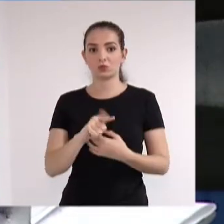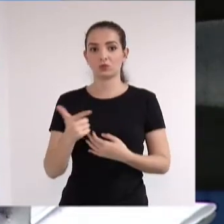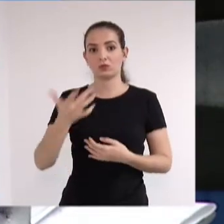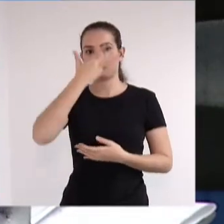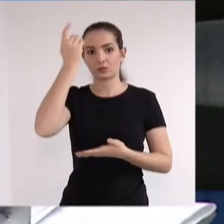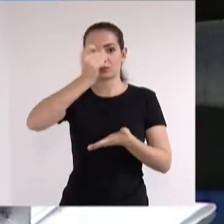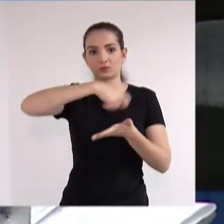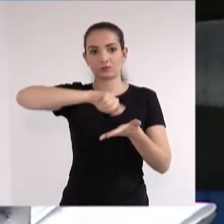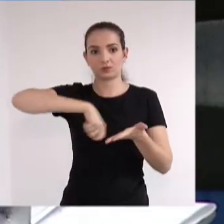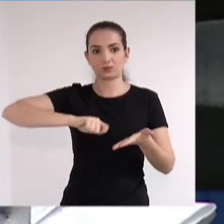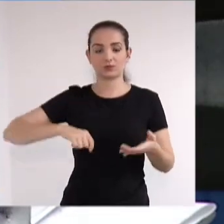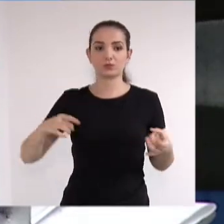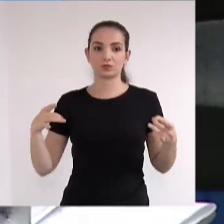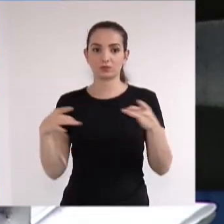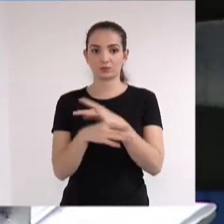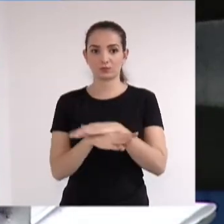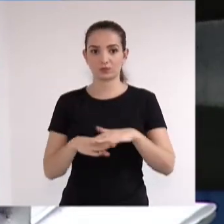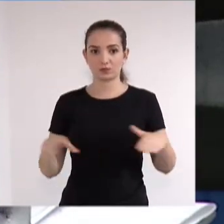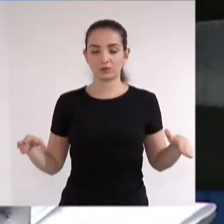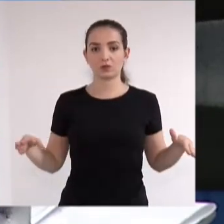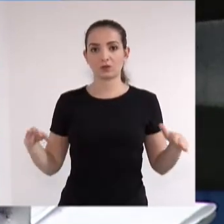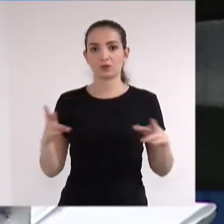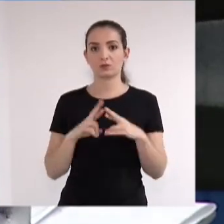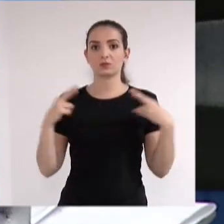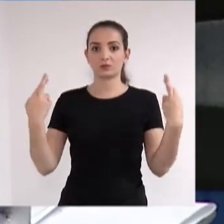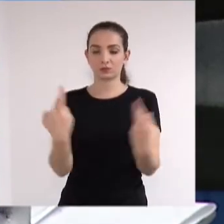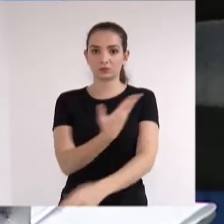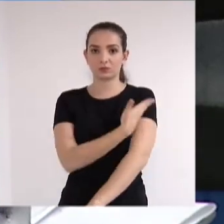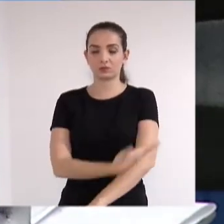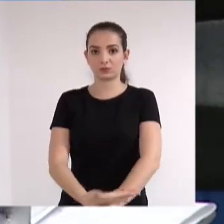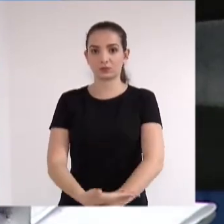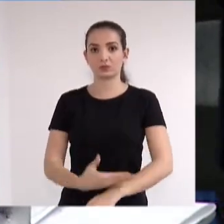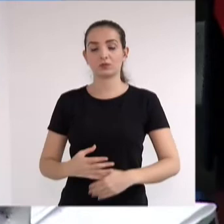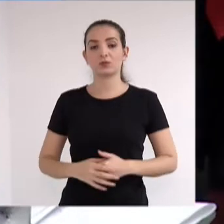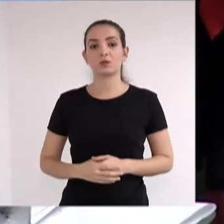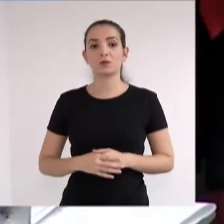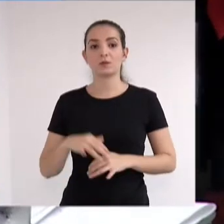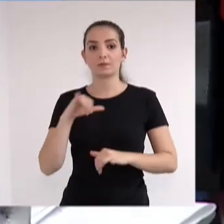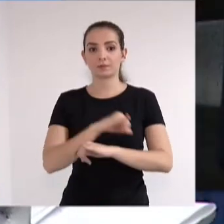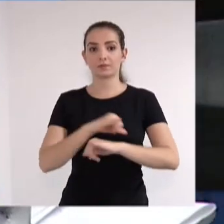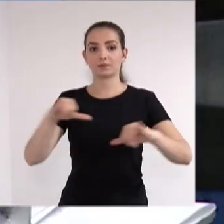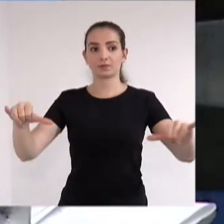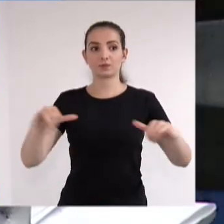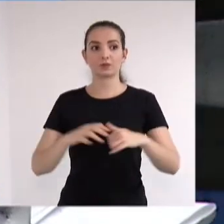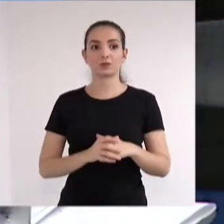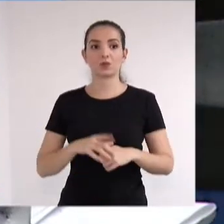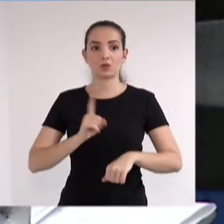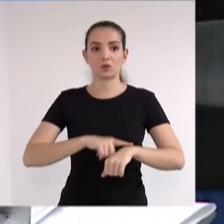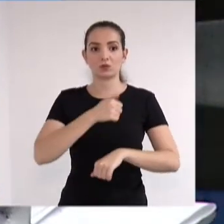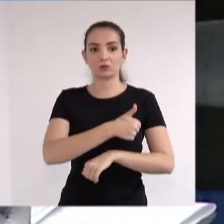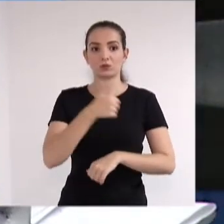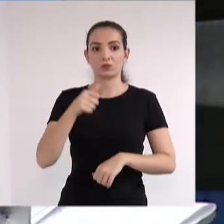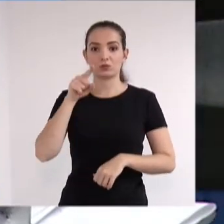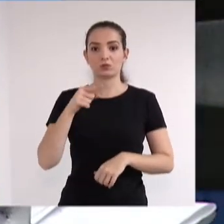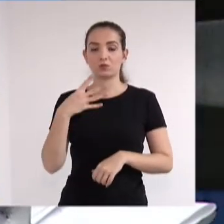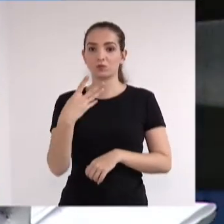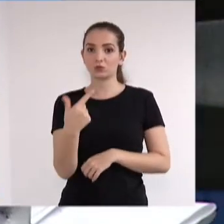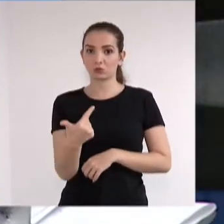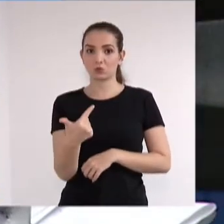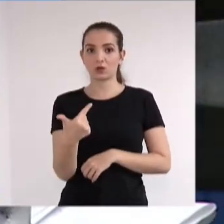mais oradores inscritos, declaro encerrada a presente sessão, comunicando que às